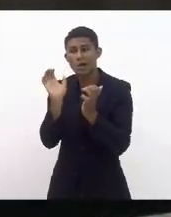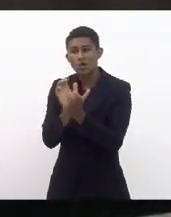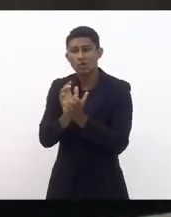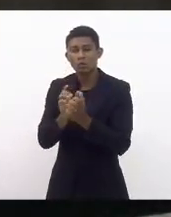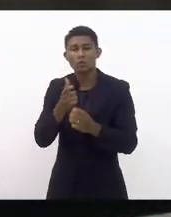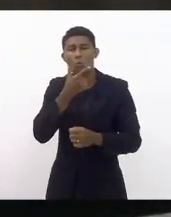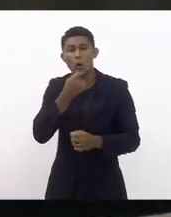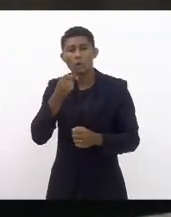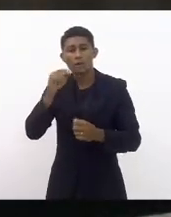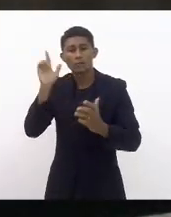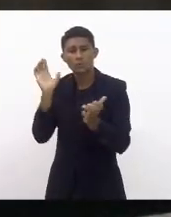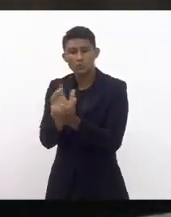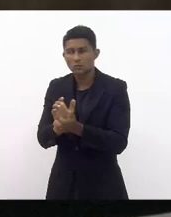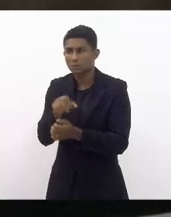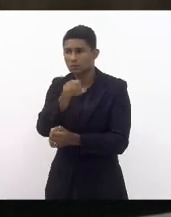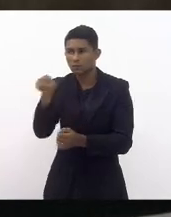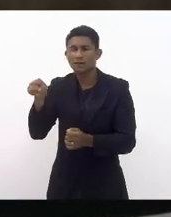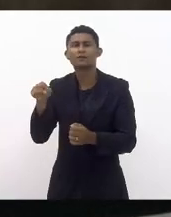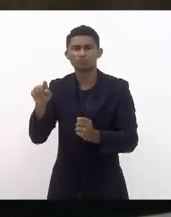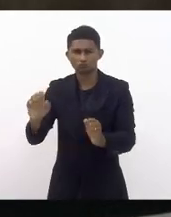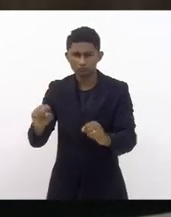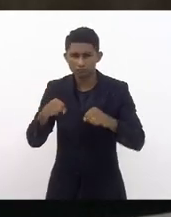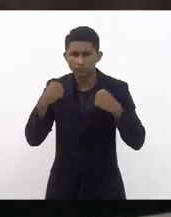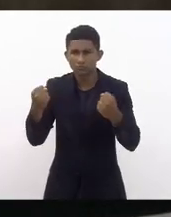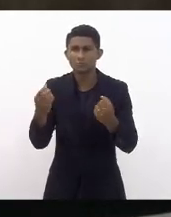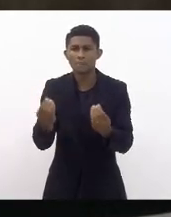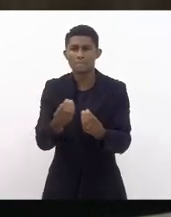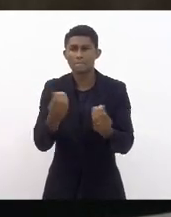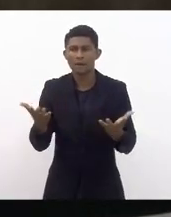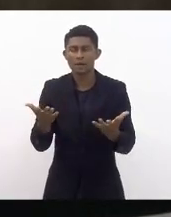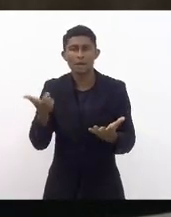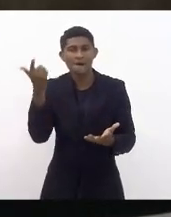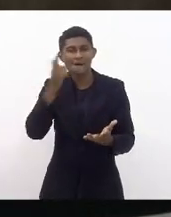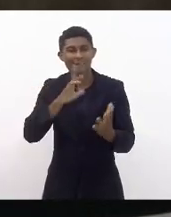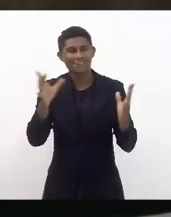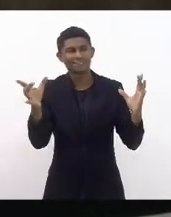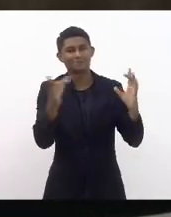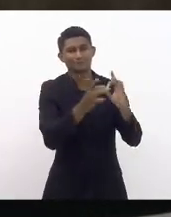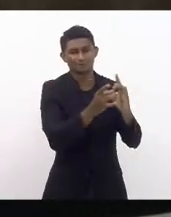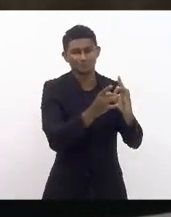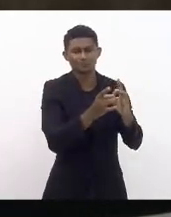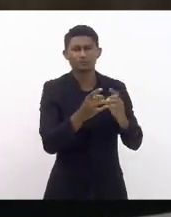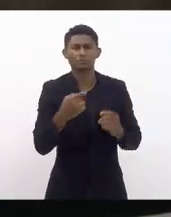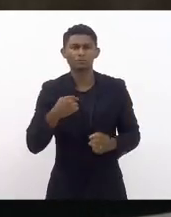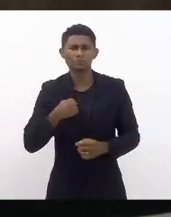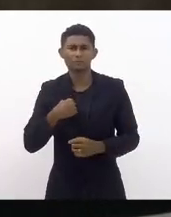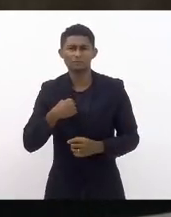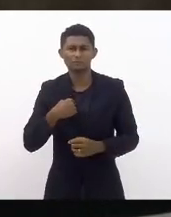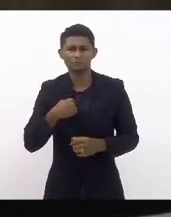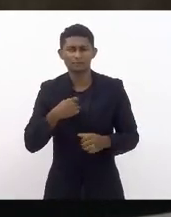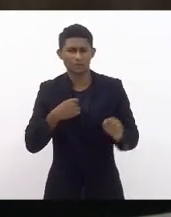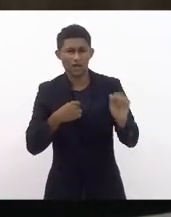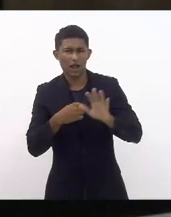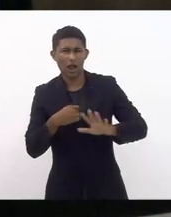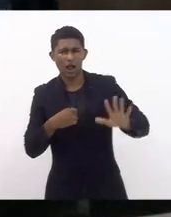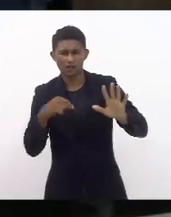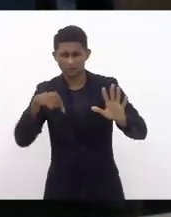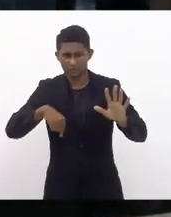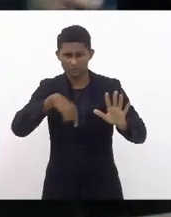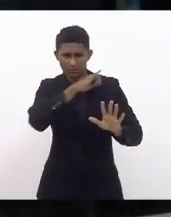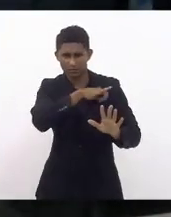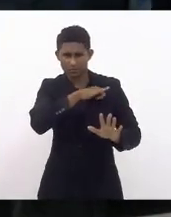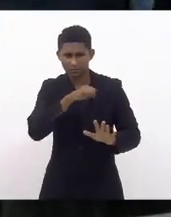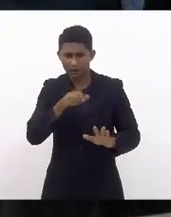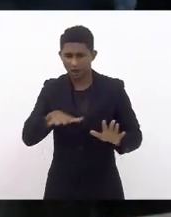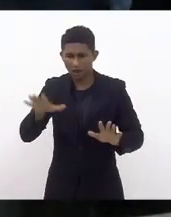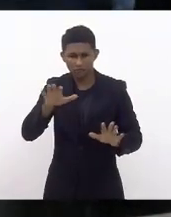que se mobilizaram para aprovar a incorporação. Eu não aceito que nenhuma região do estado do Rio de Janeiro